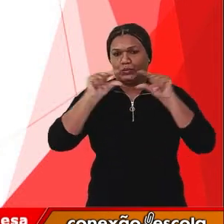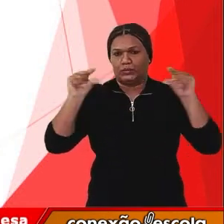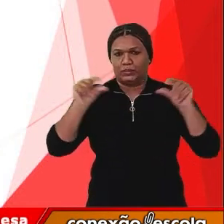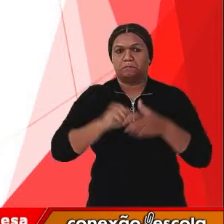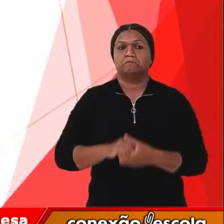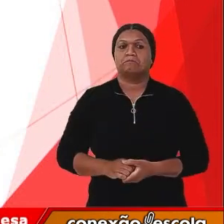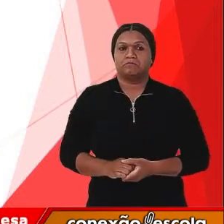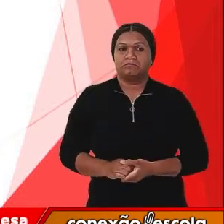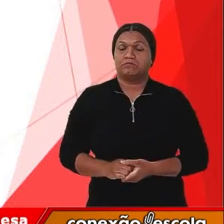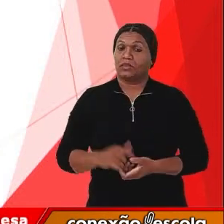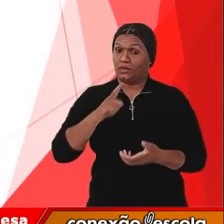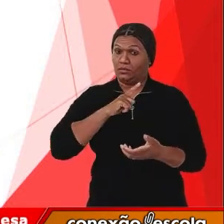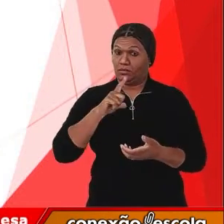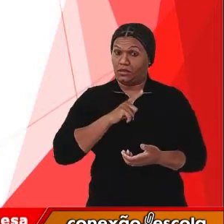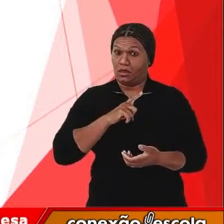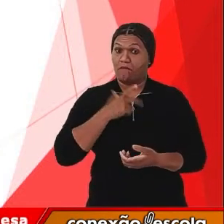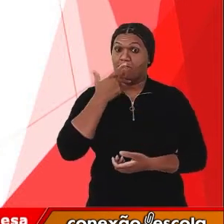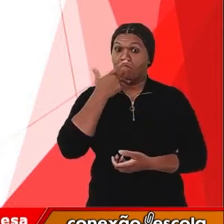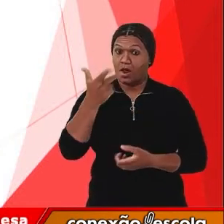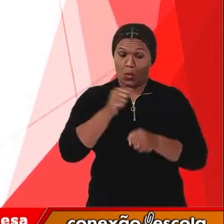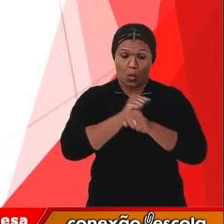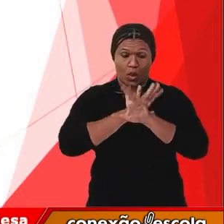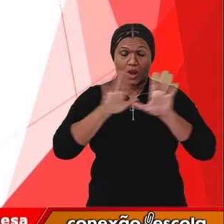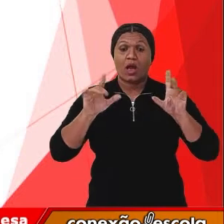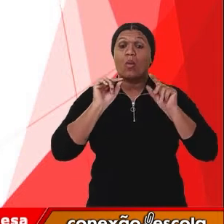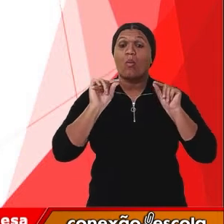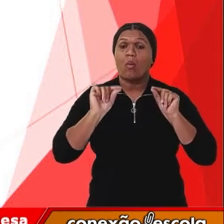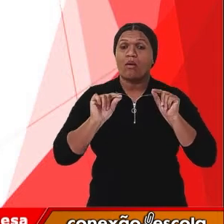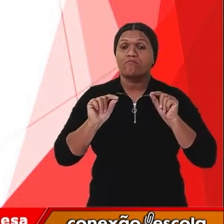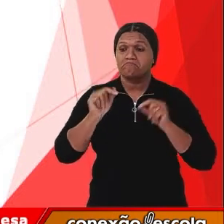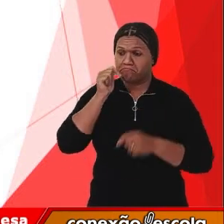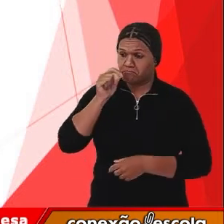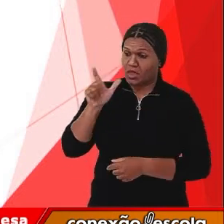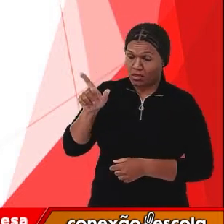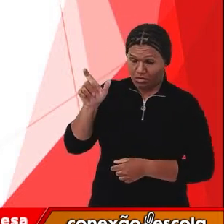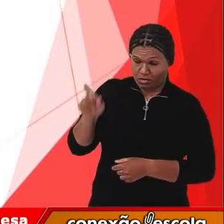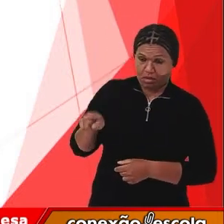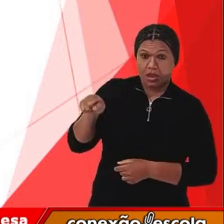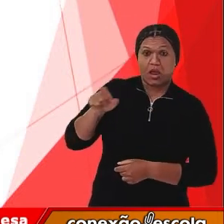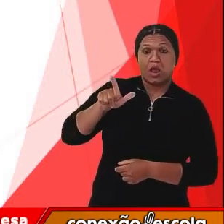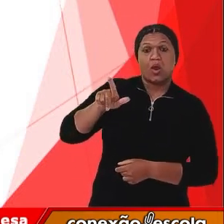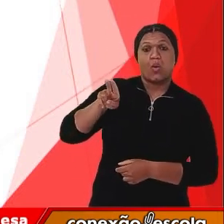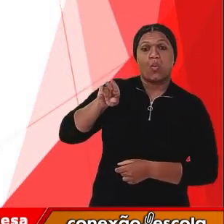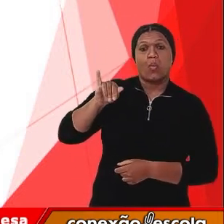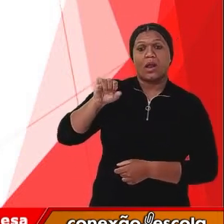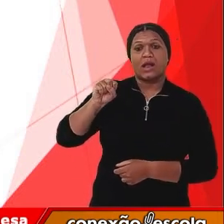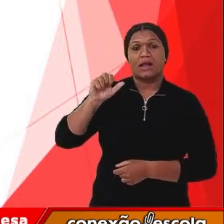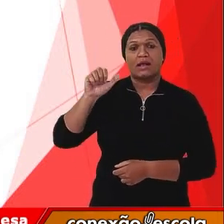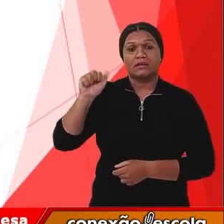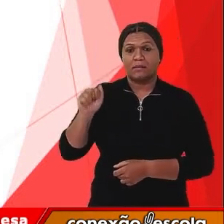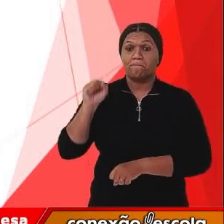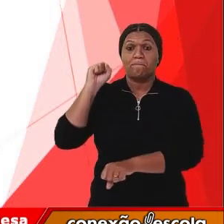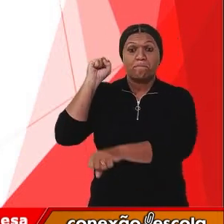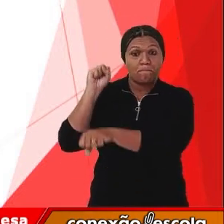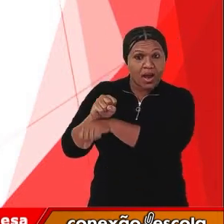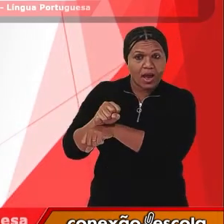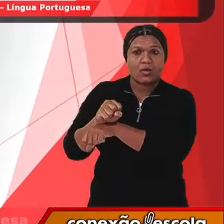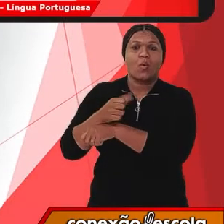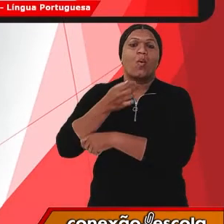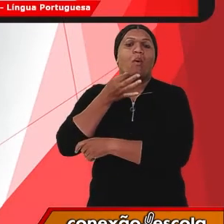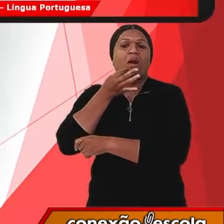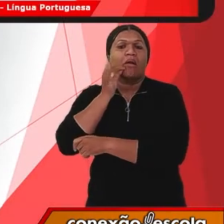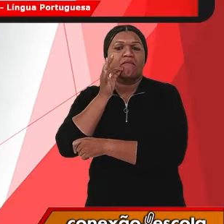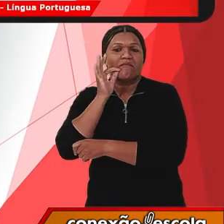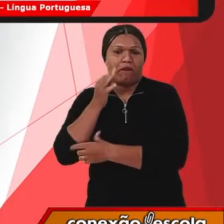tá escrito dito que a Luíza parou de tomar café ação aqui é essa o